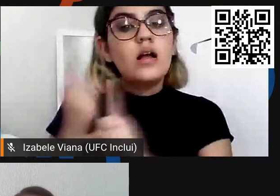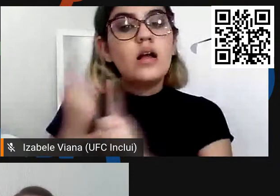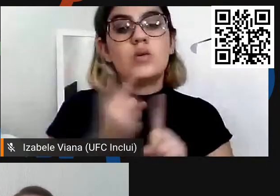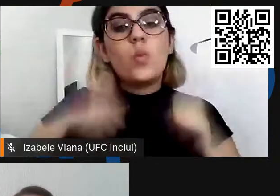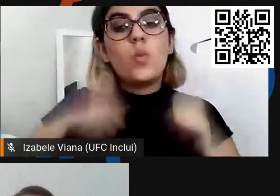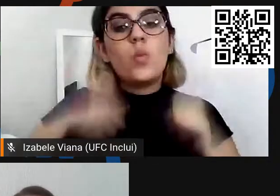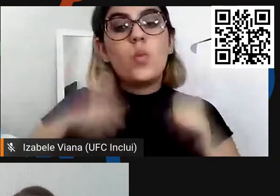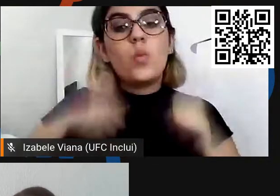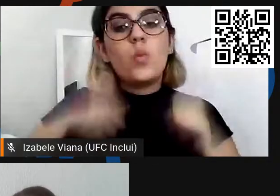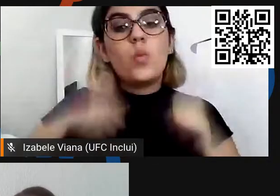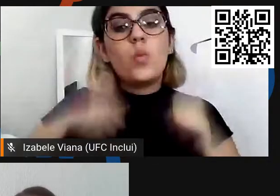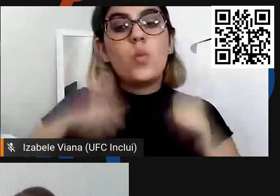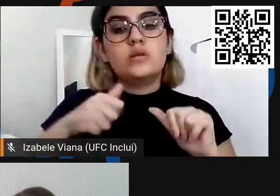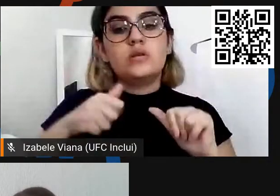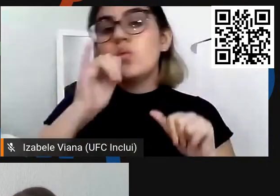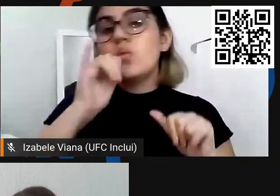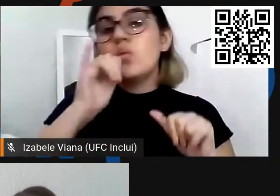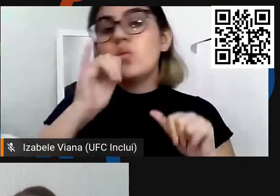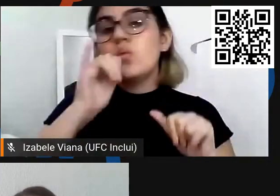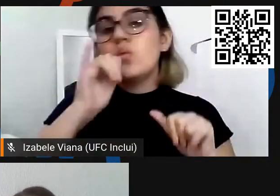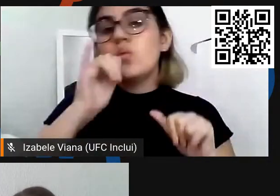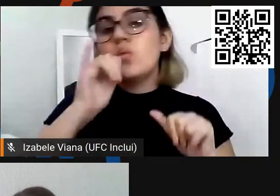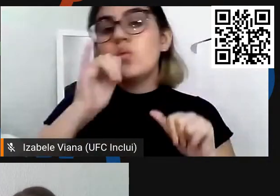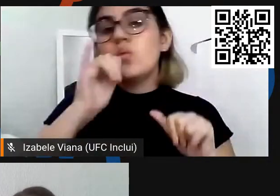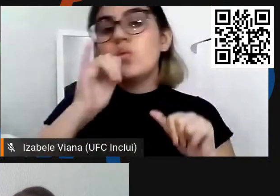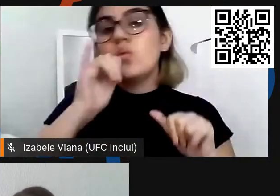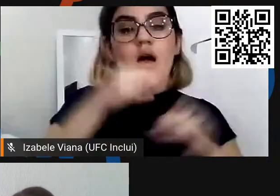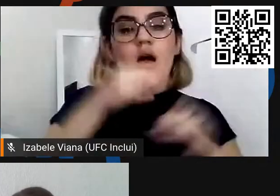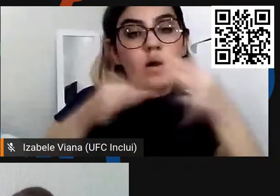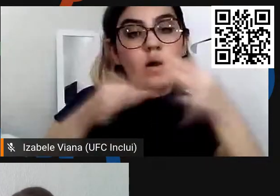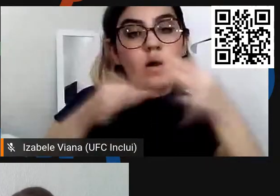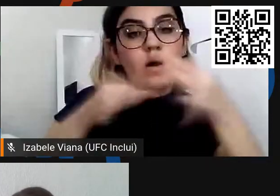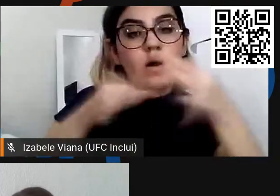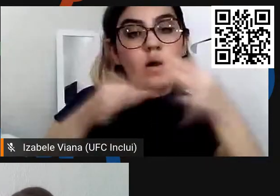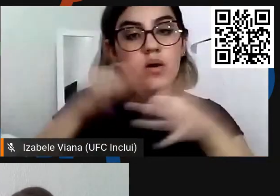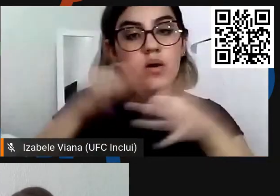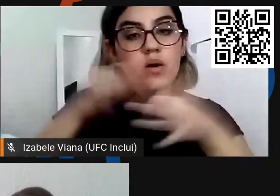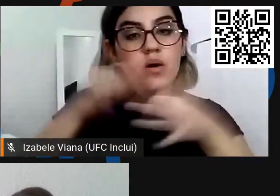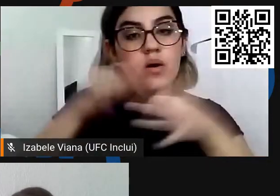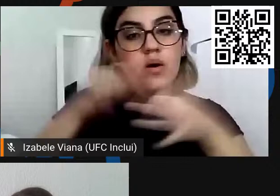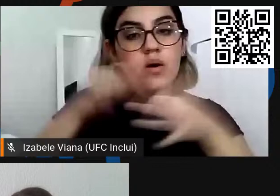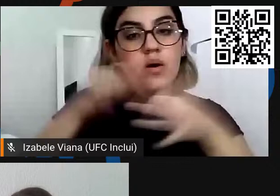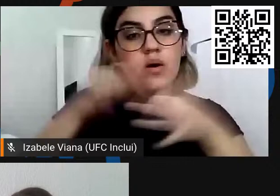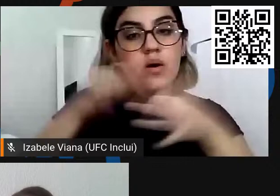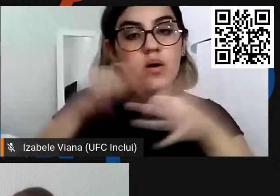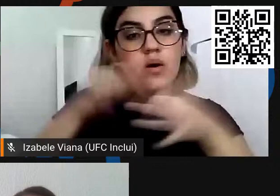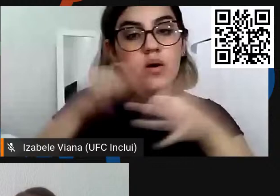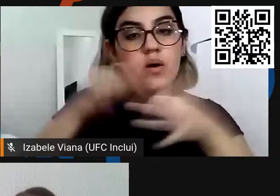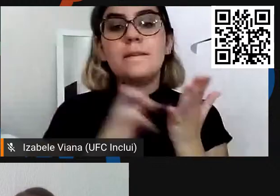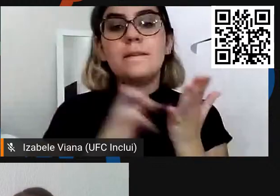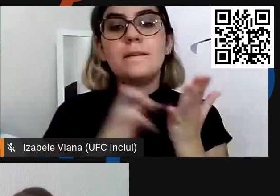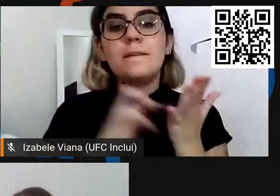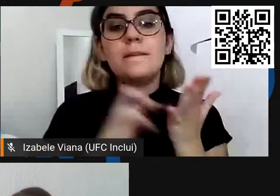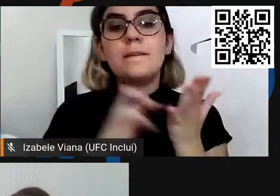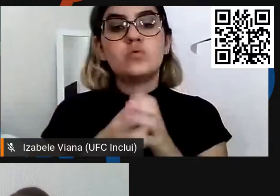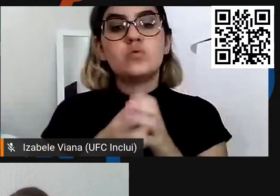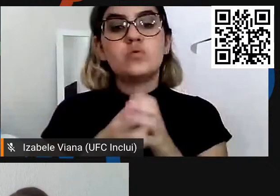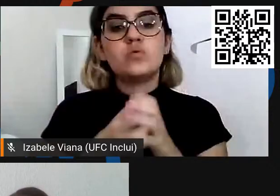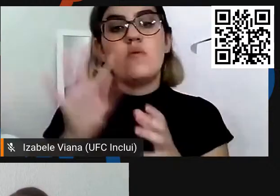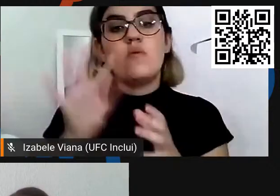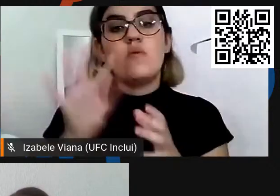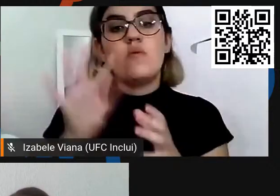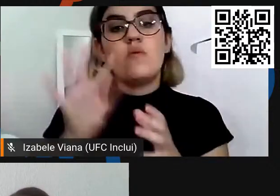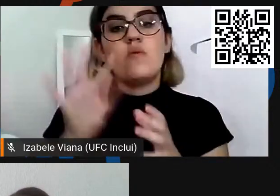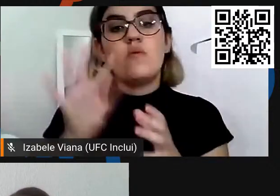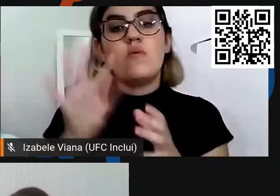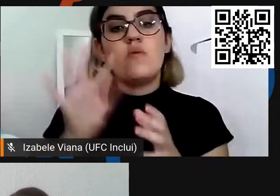das pessoas, né? Feita ali por métodos de grupo focal, enfim. Podem também